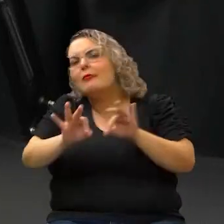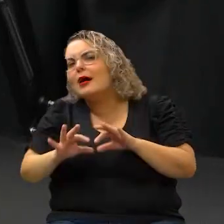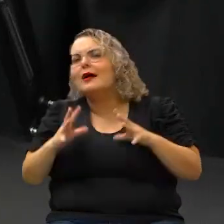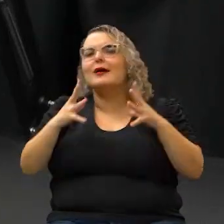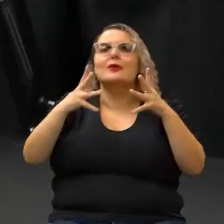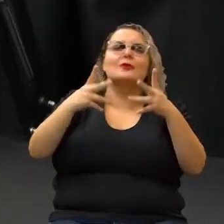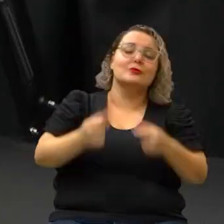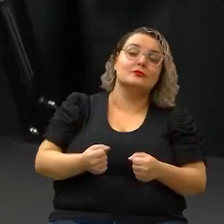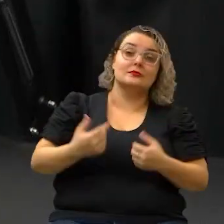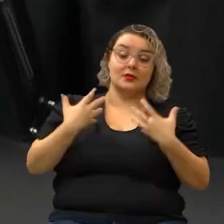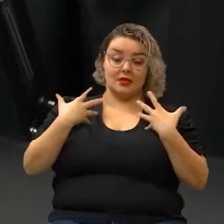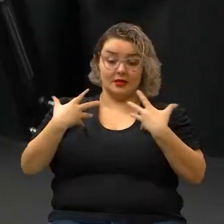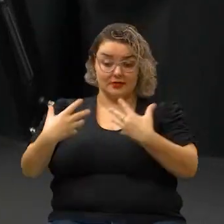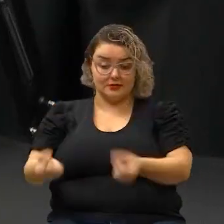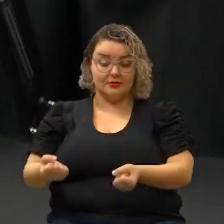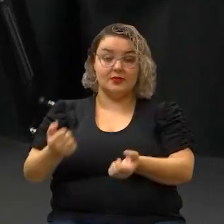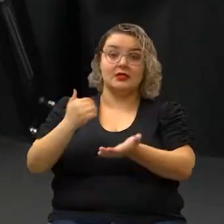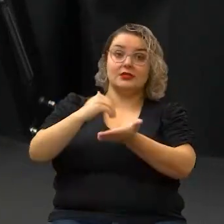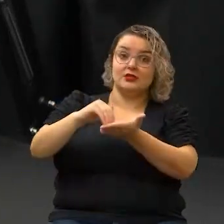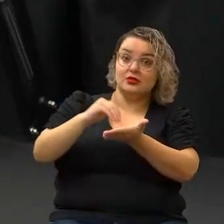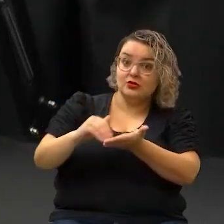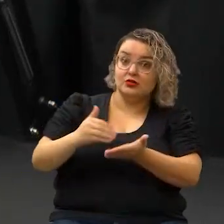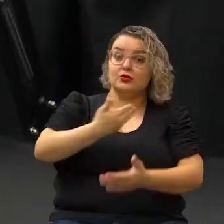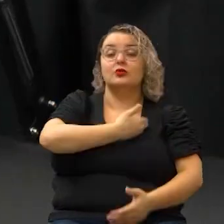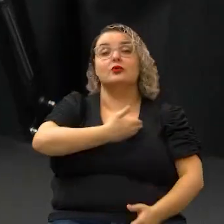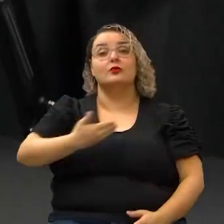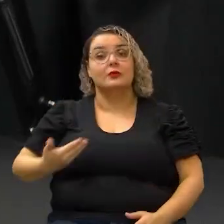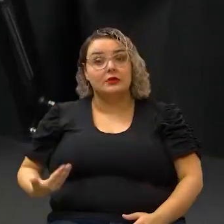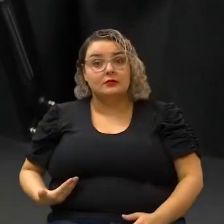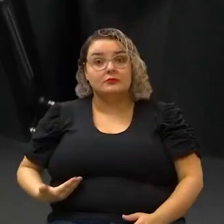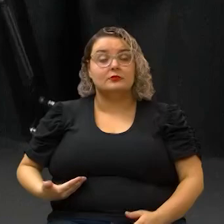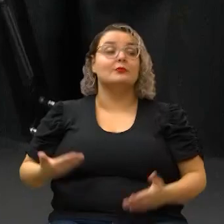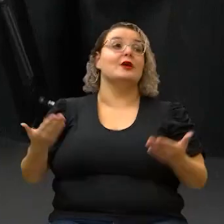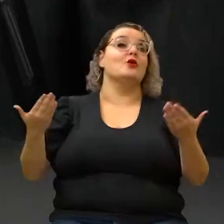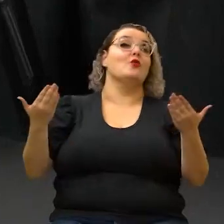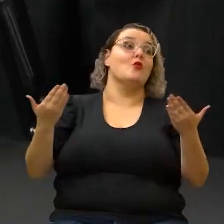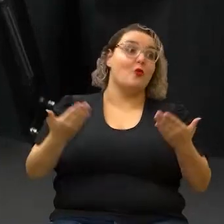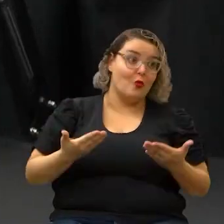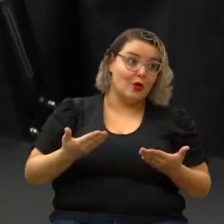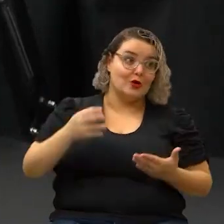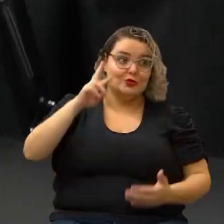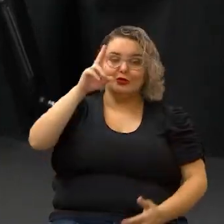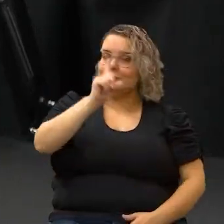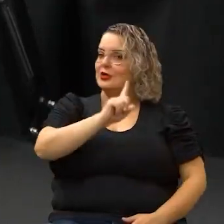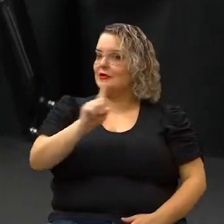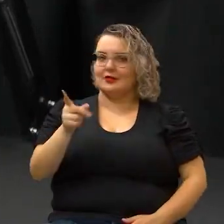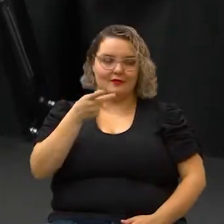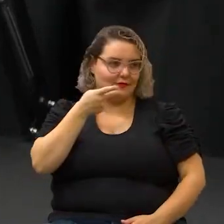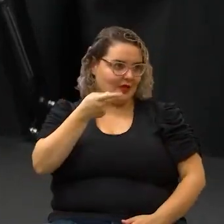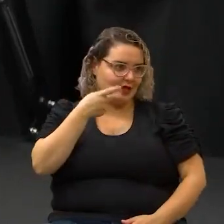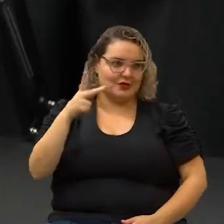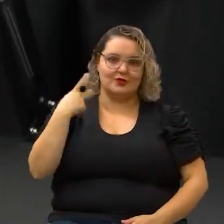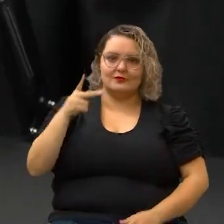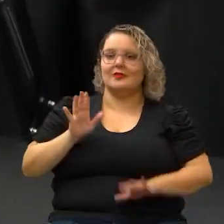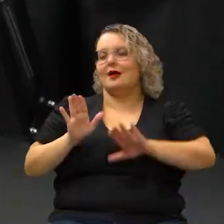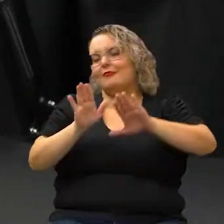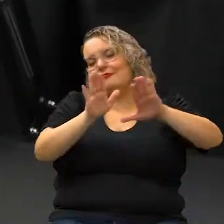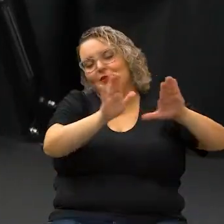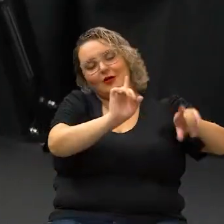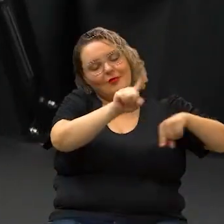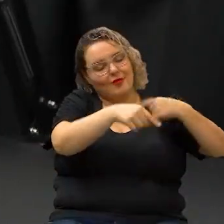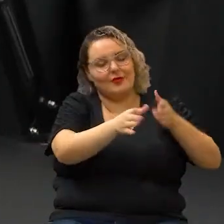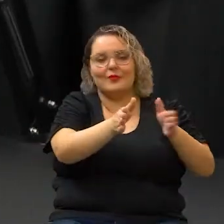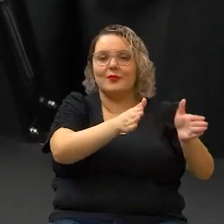para assumir aí essa questão do governo, mas hoje o senhor não veio aqui para falar de política, a gente vai deixar para um outro